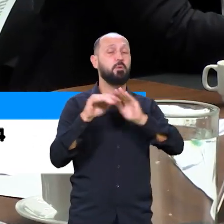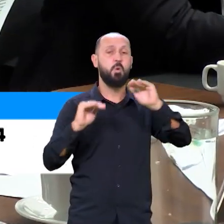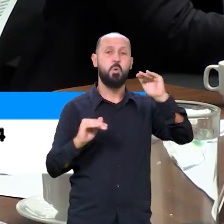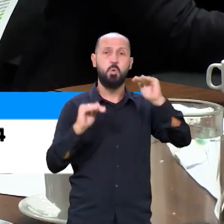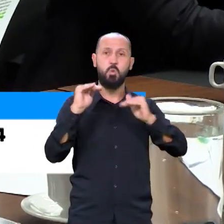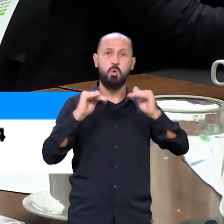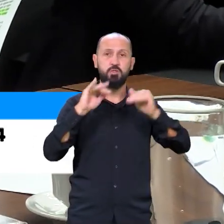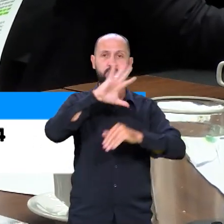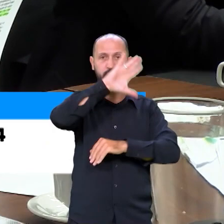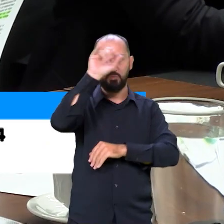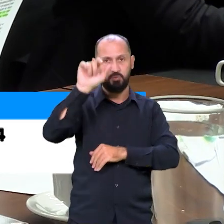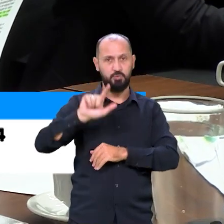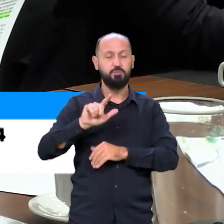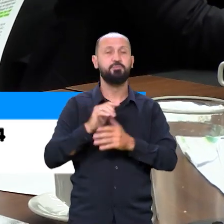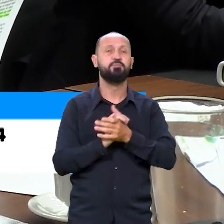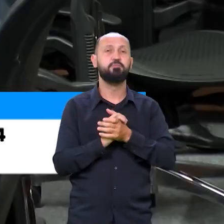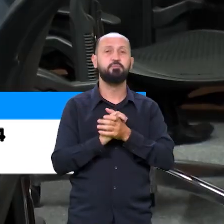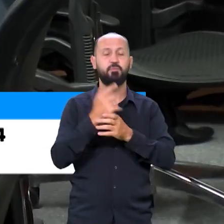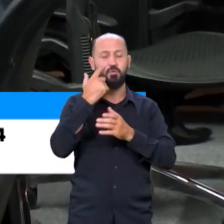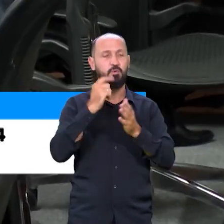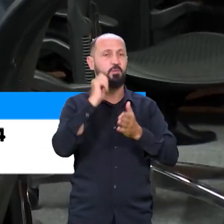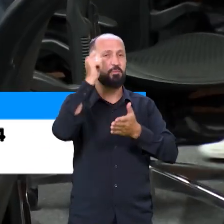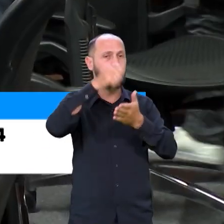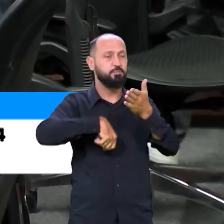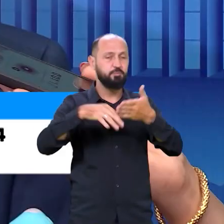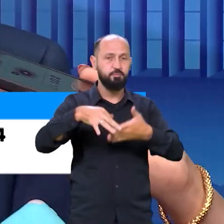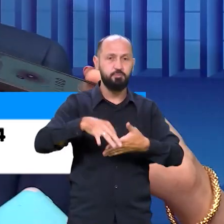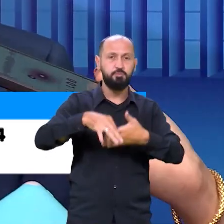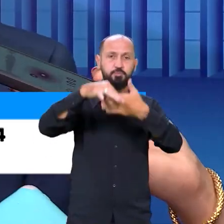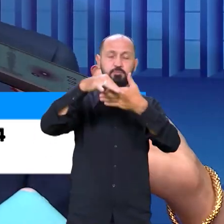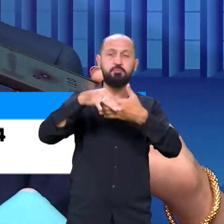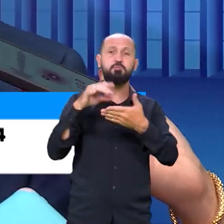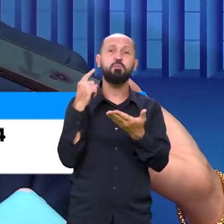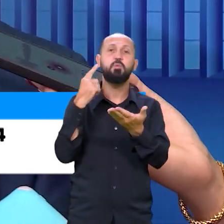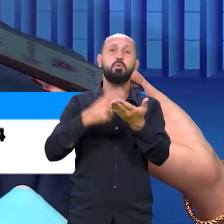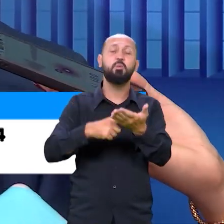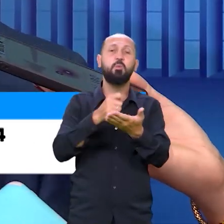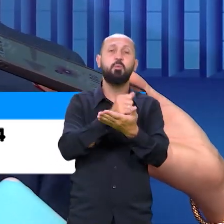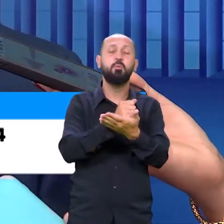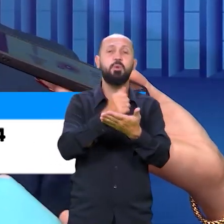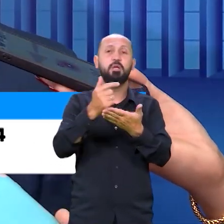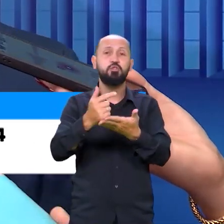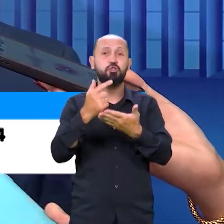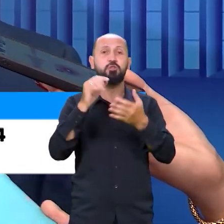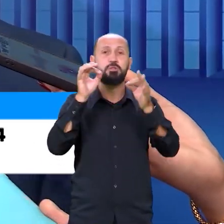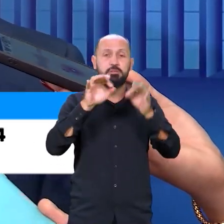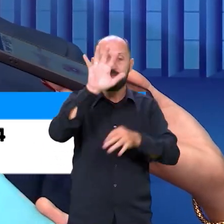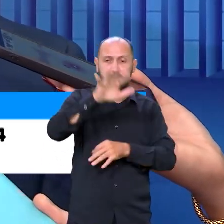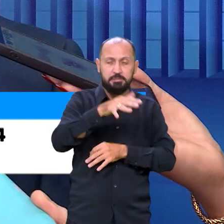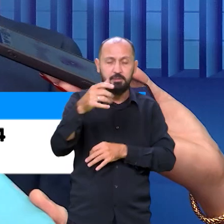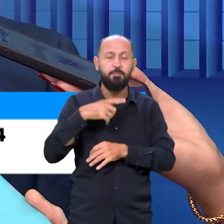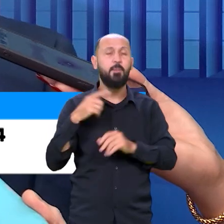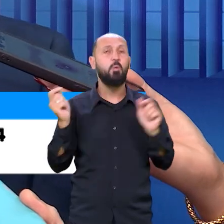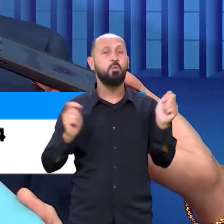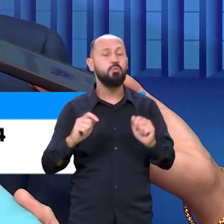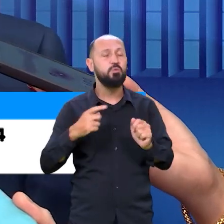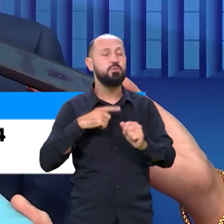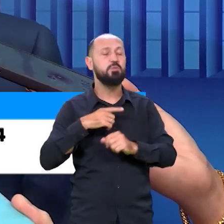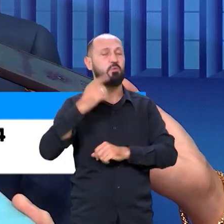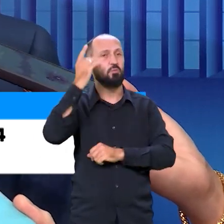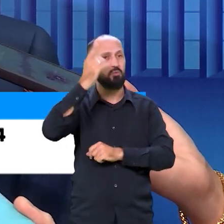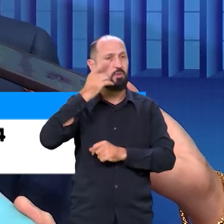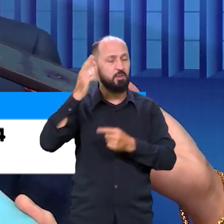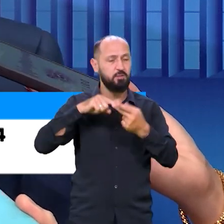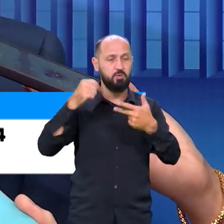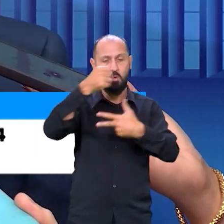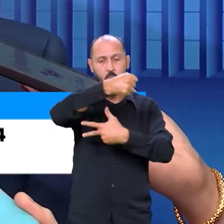a situação financeira equilibrada de Mato Grosso do Sul. Foi feito o acordo de liderança justamente para estabelecer um calendário, para ter possibilidade